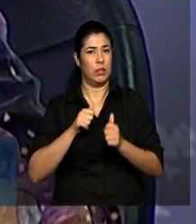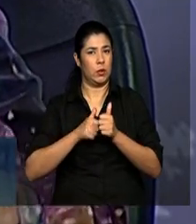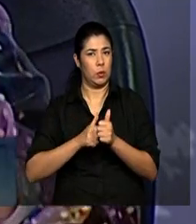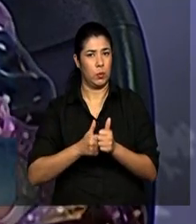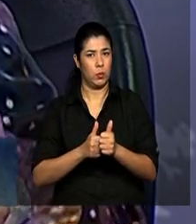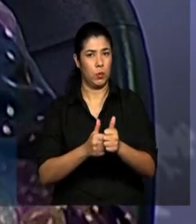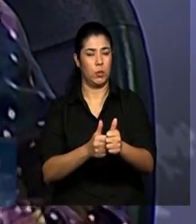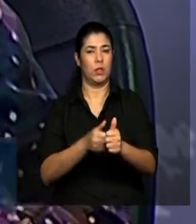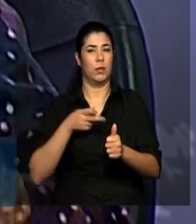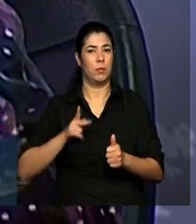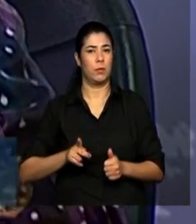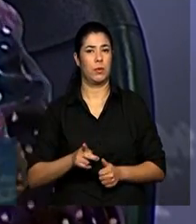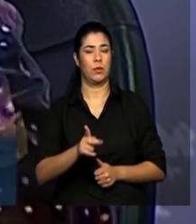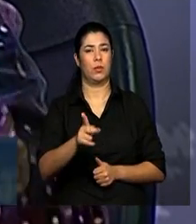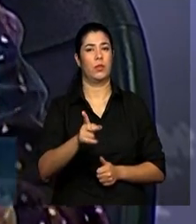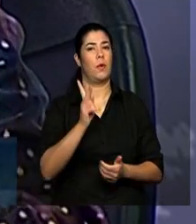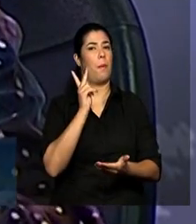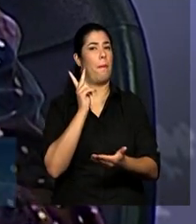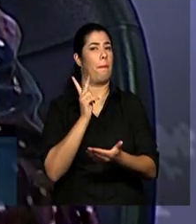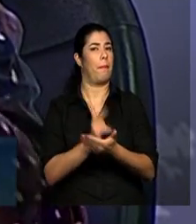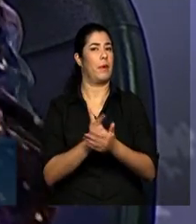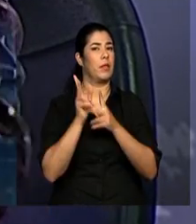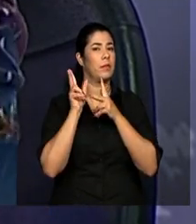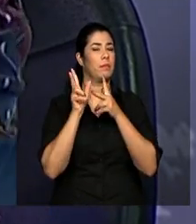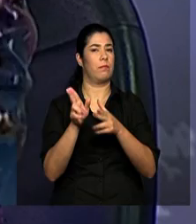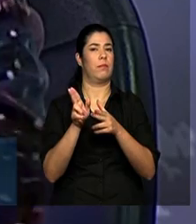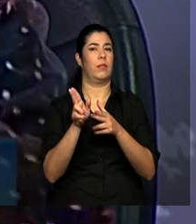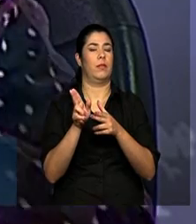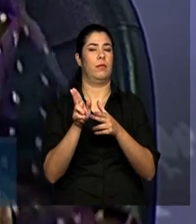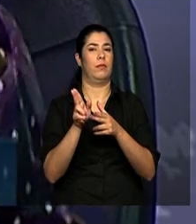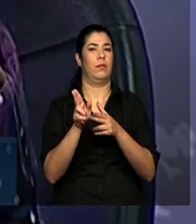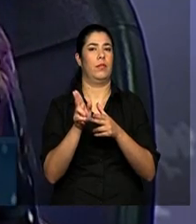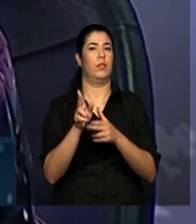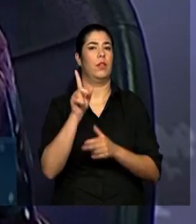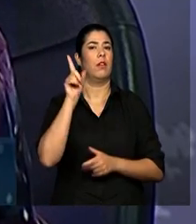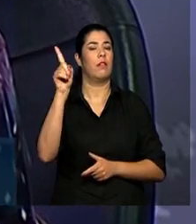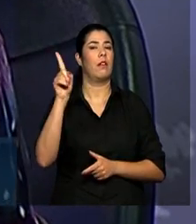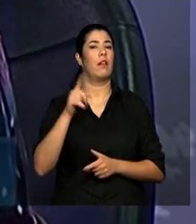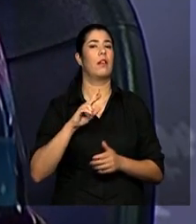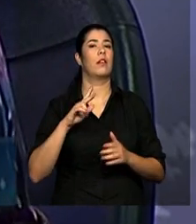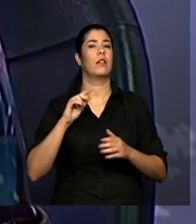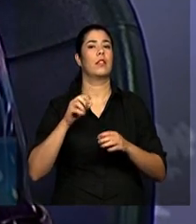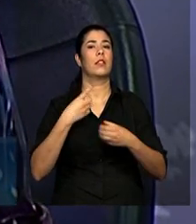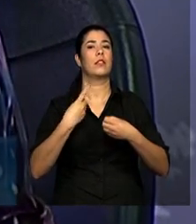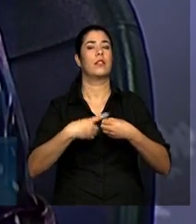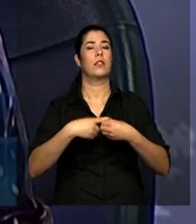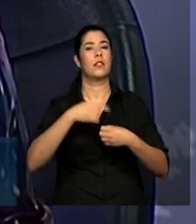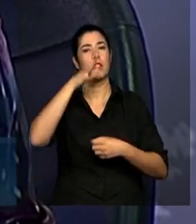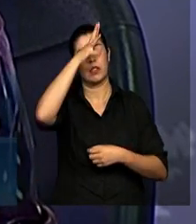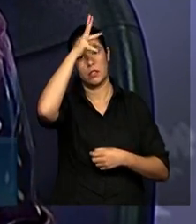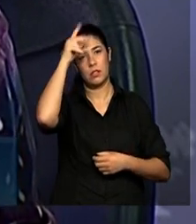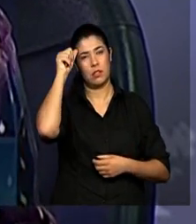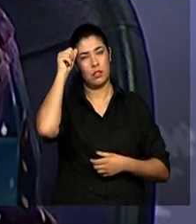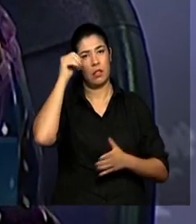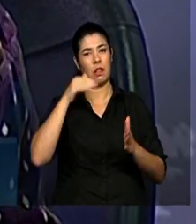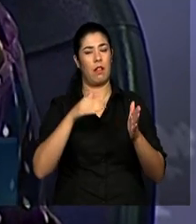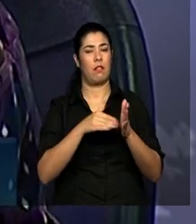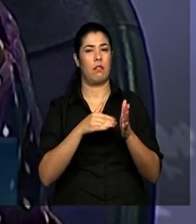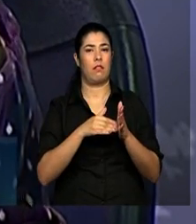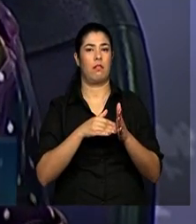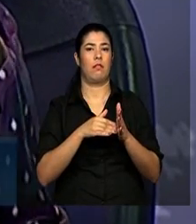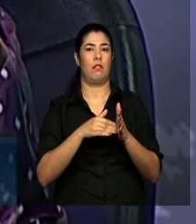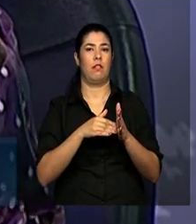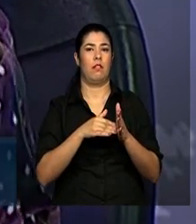seguirá a mesma lógica de Campo Grande. E até o final do ano